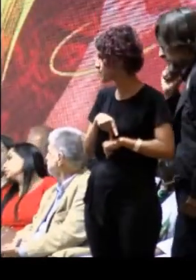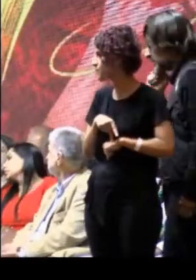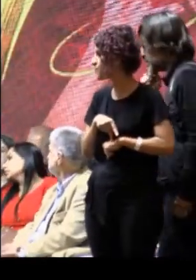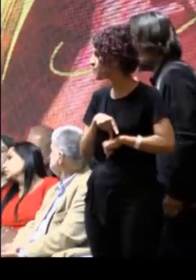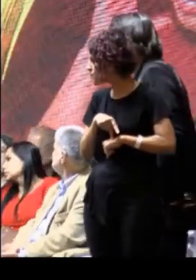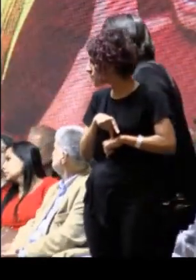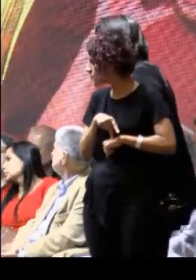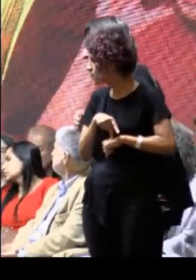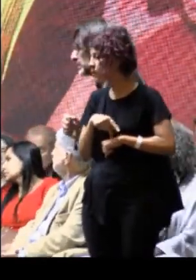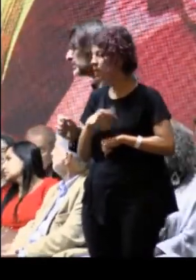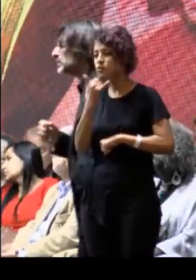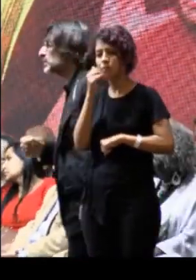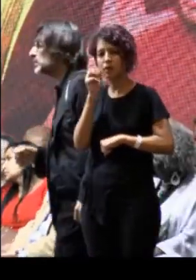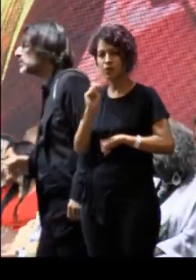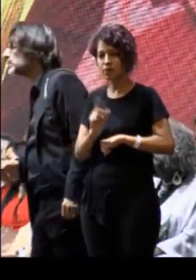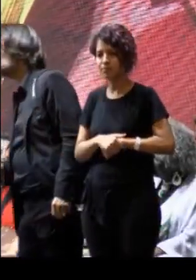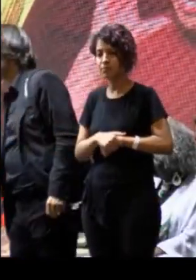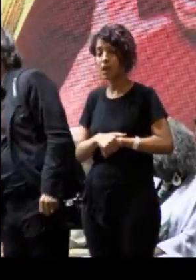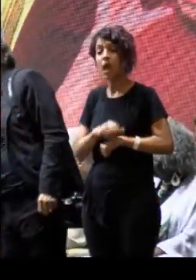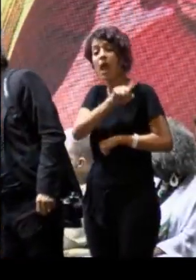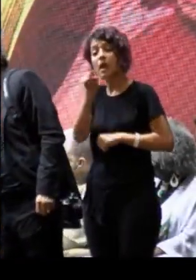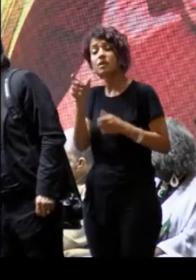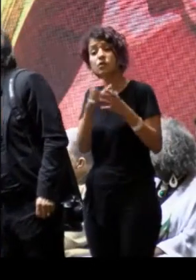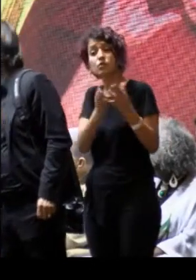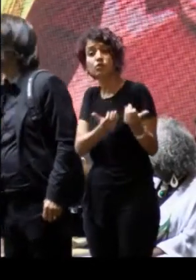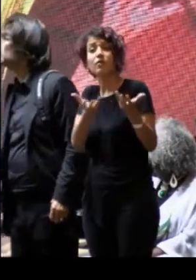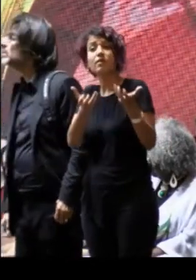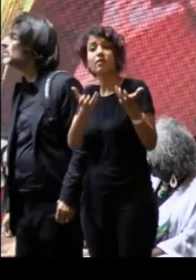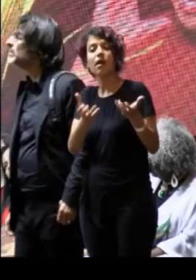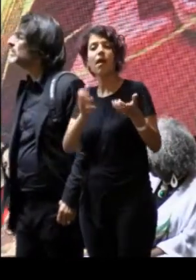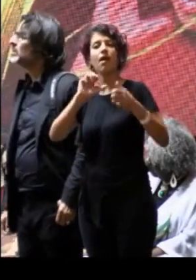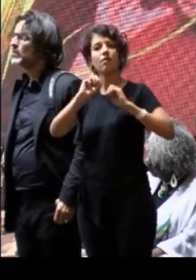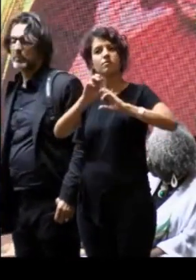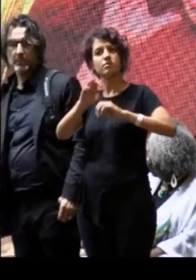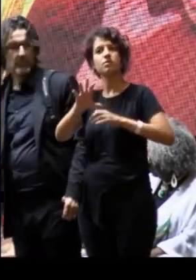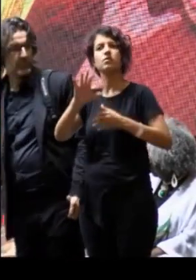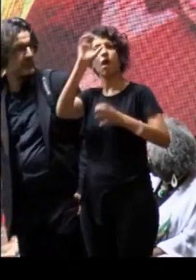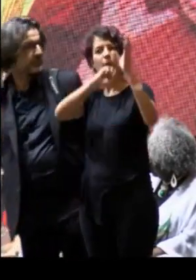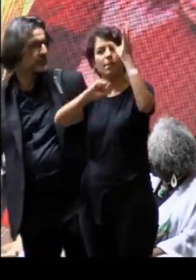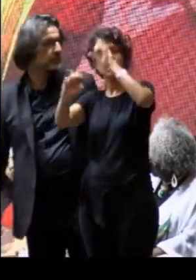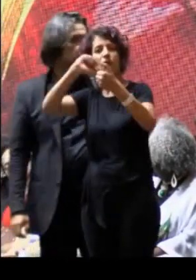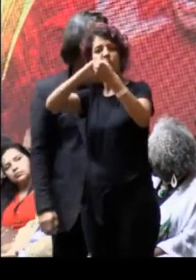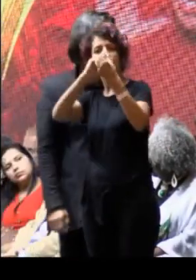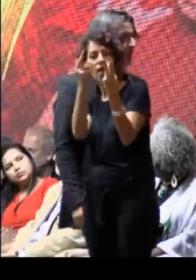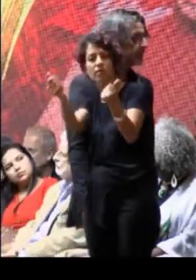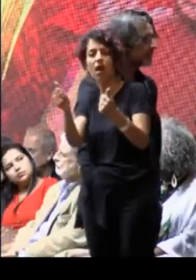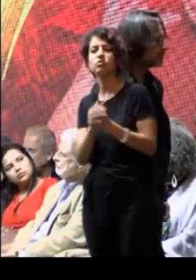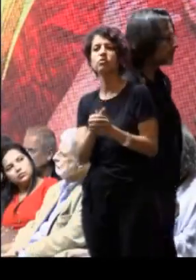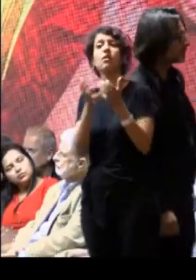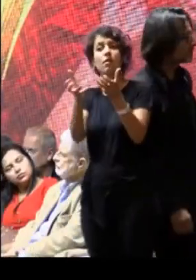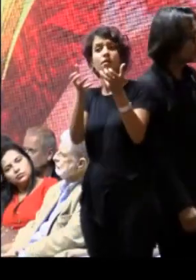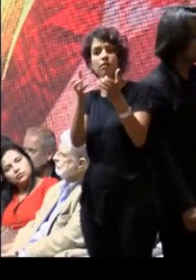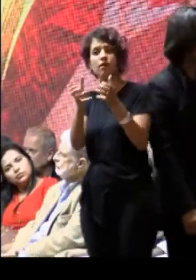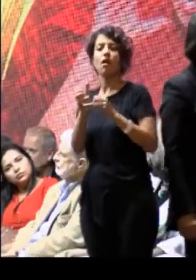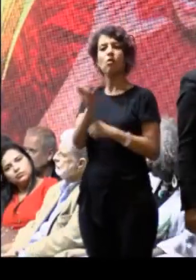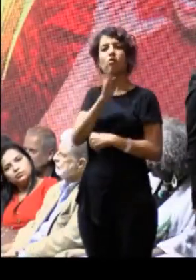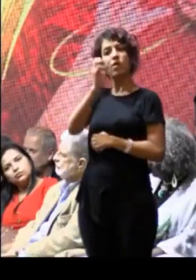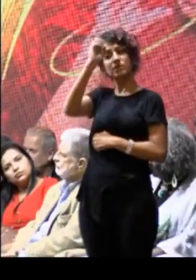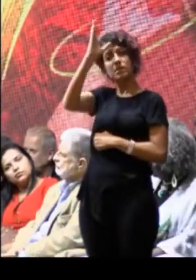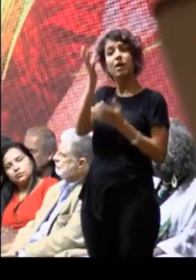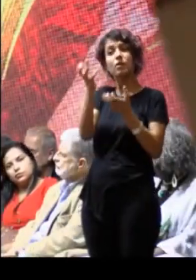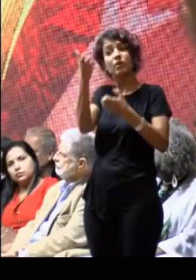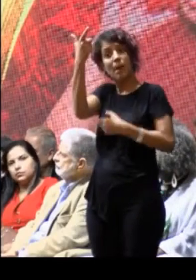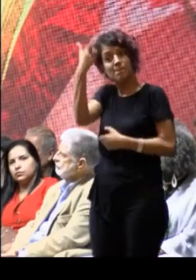ela quer ensino de qualidade, quer adquirir conhecimento, quer de volta as oportunidades